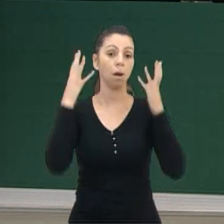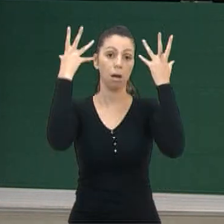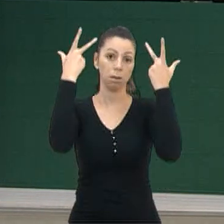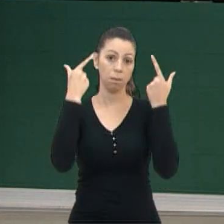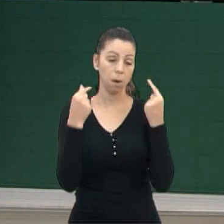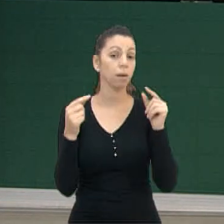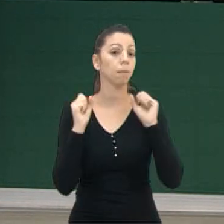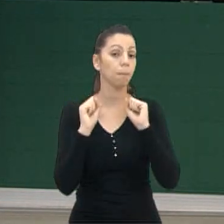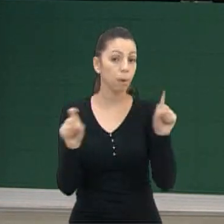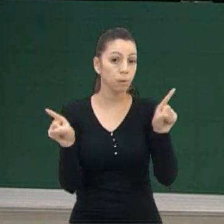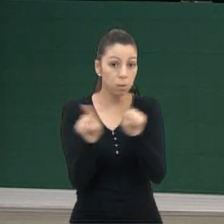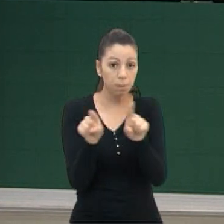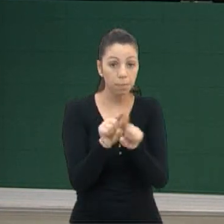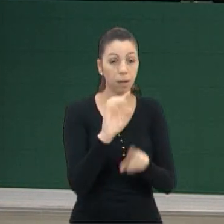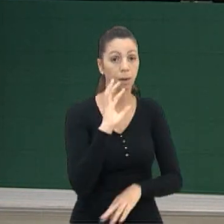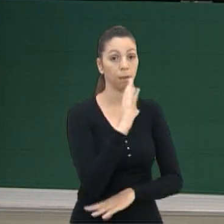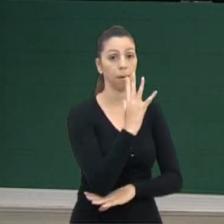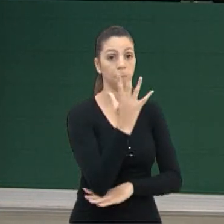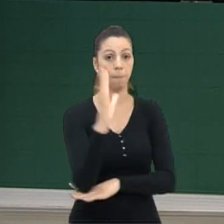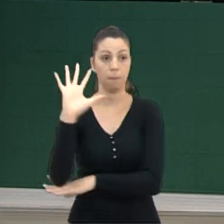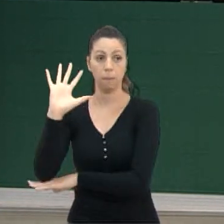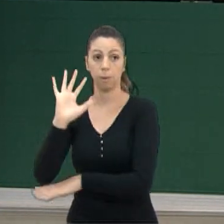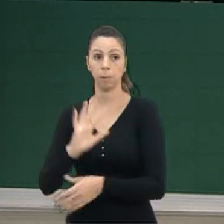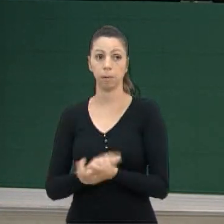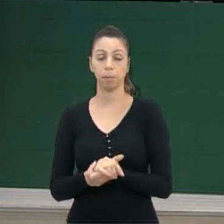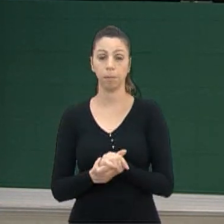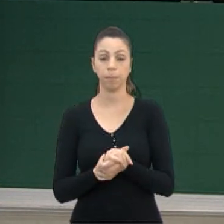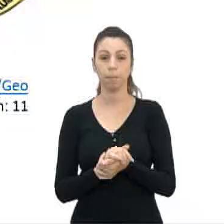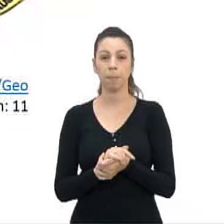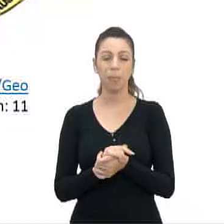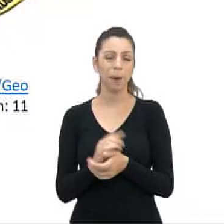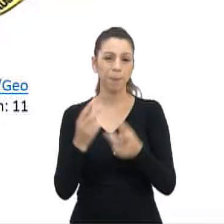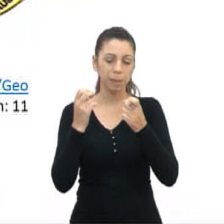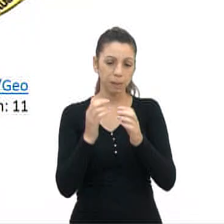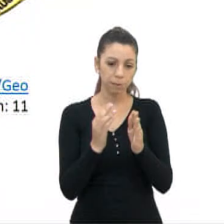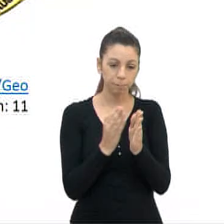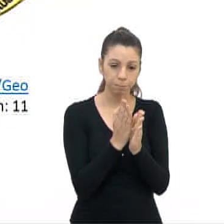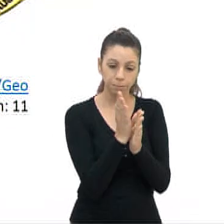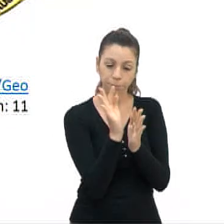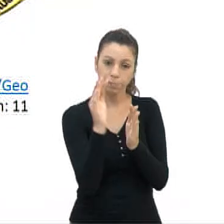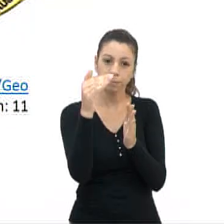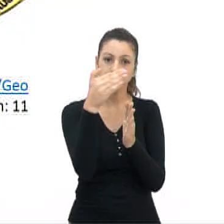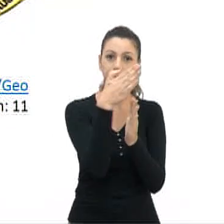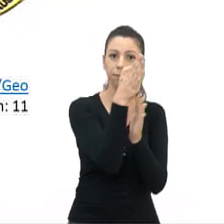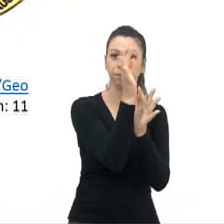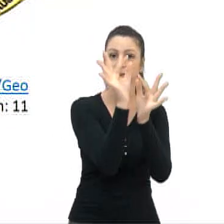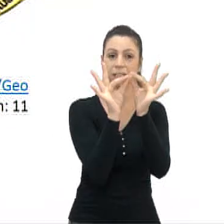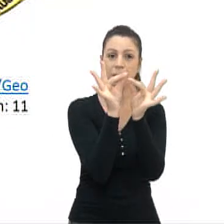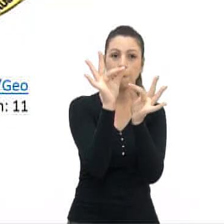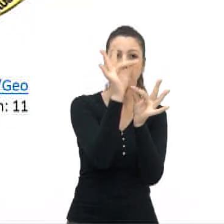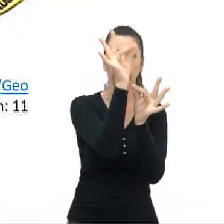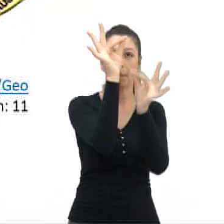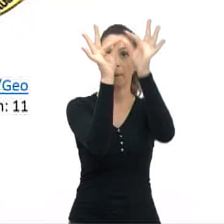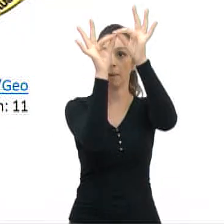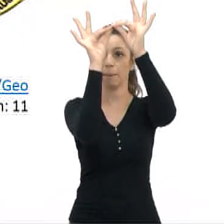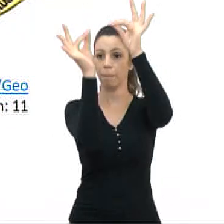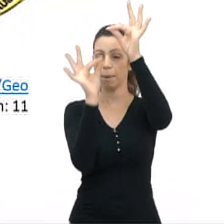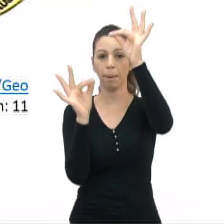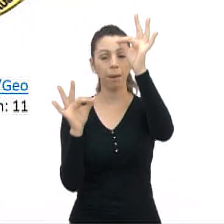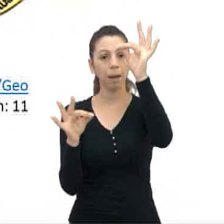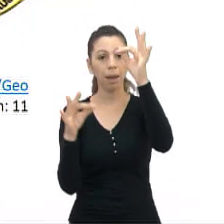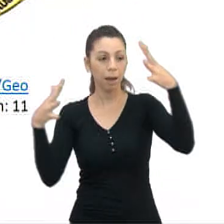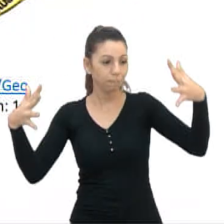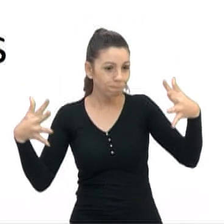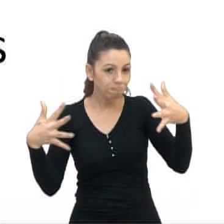plantas. E o contorno dos continentes, o formato de encaixe, como se fosse um